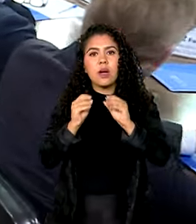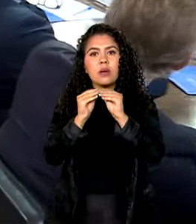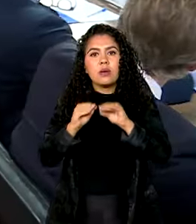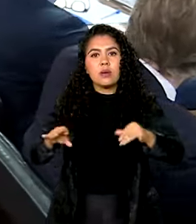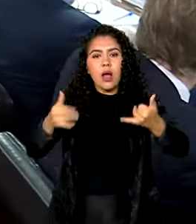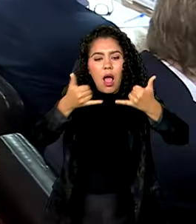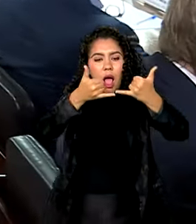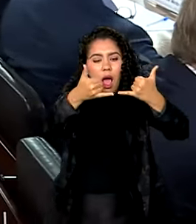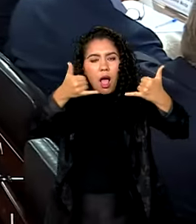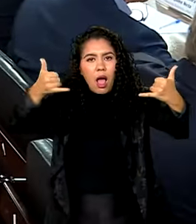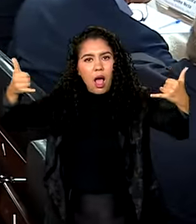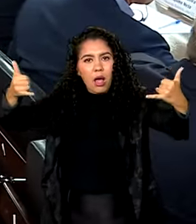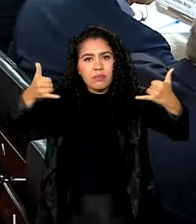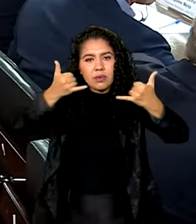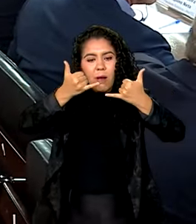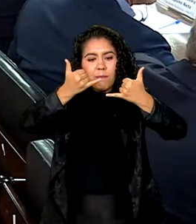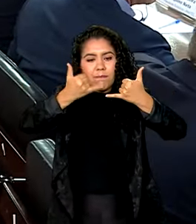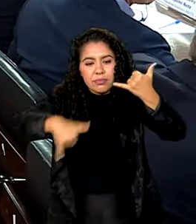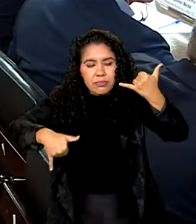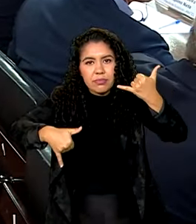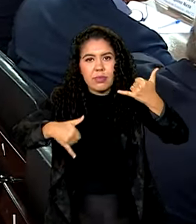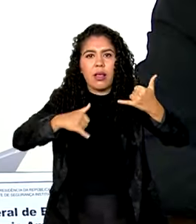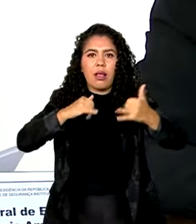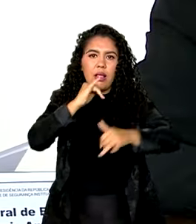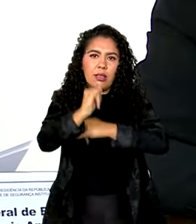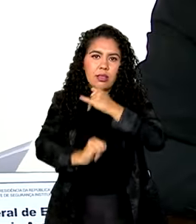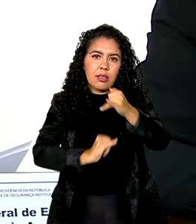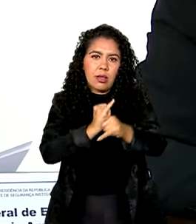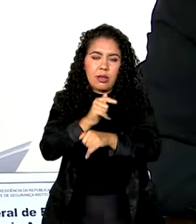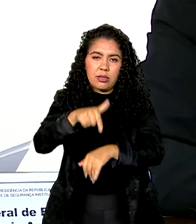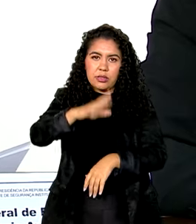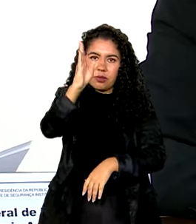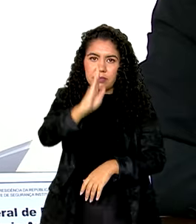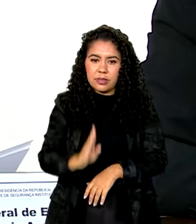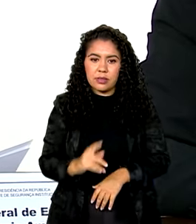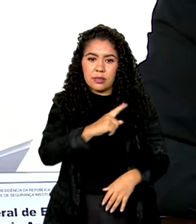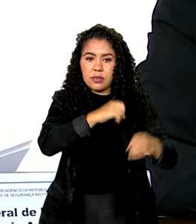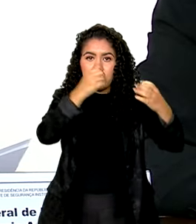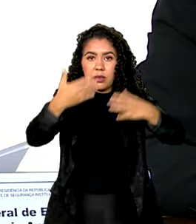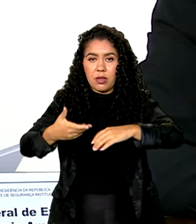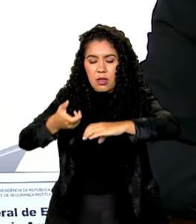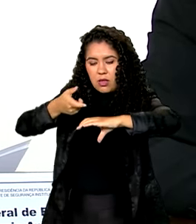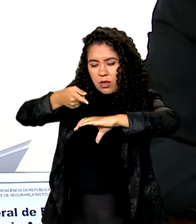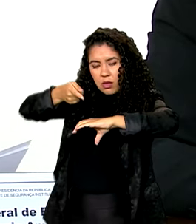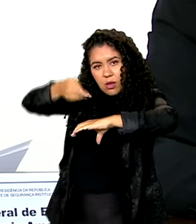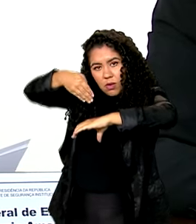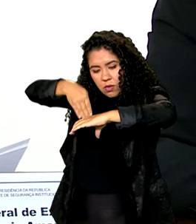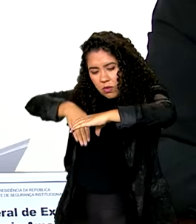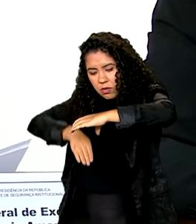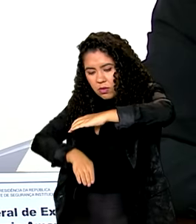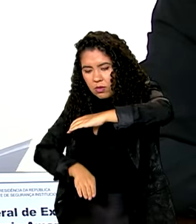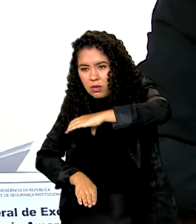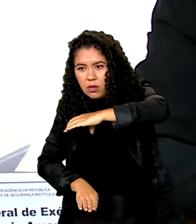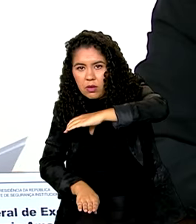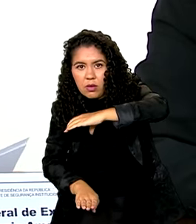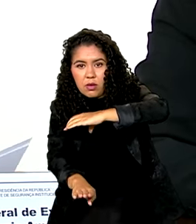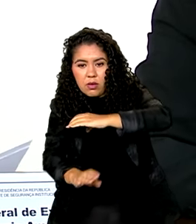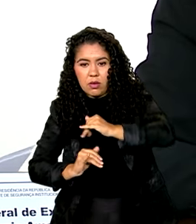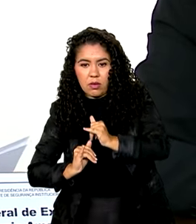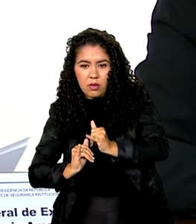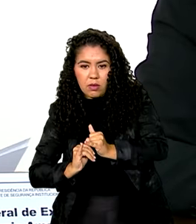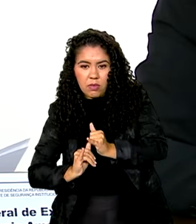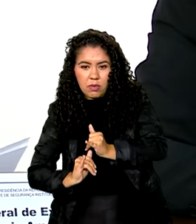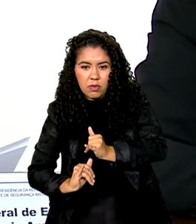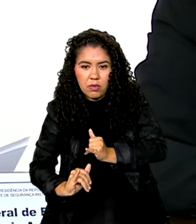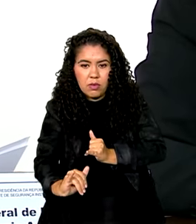e interromper o funcionamento da internet no Brasil. Por meio dos cabos submarinos, trafegam cerca de